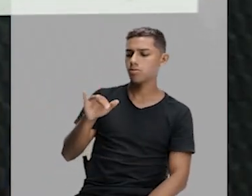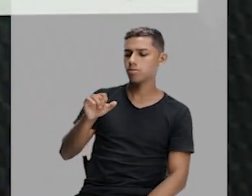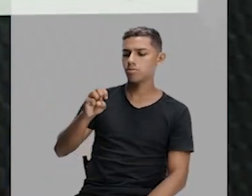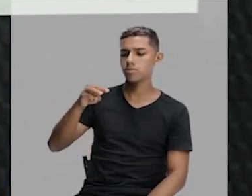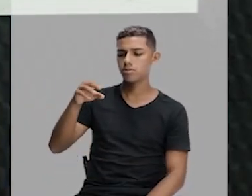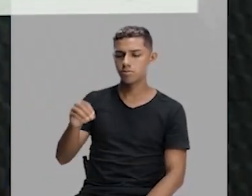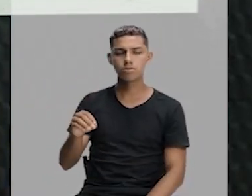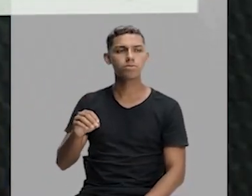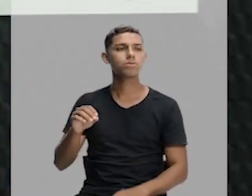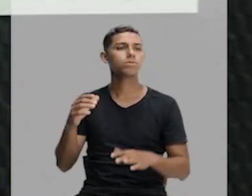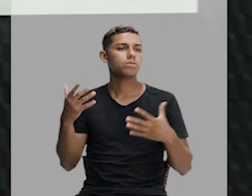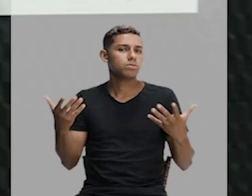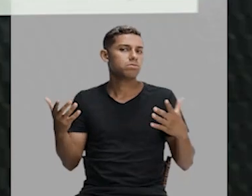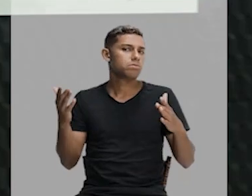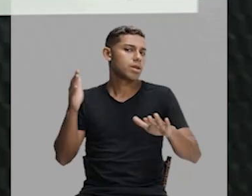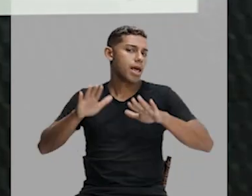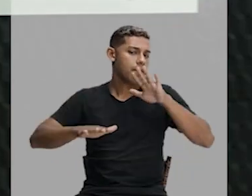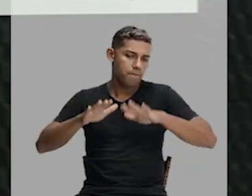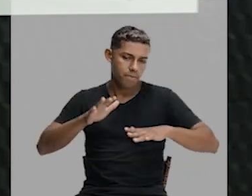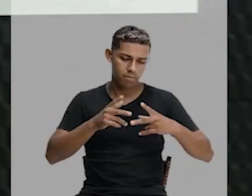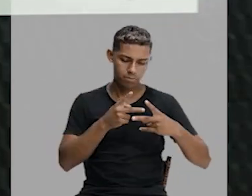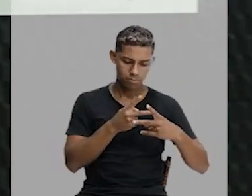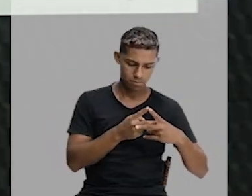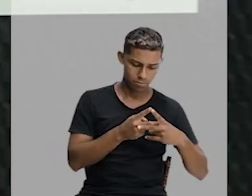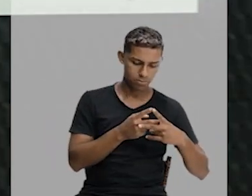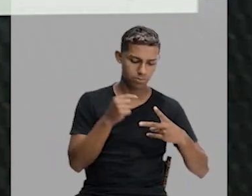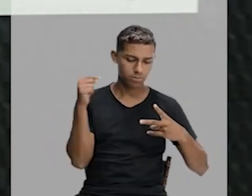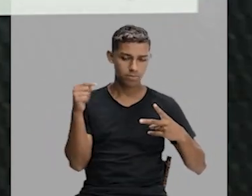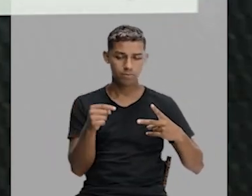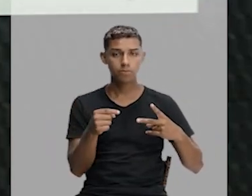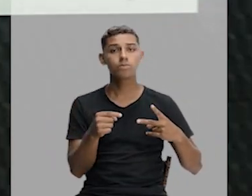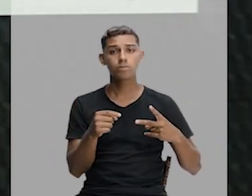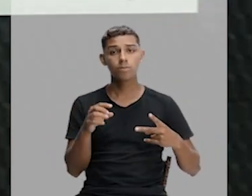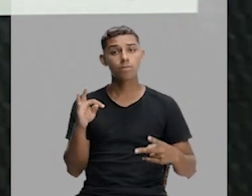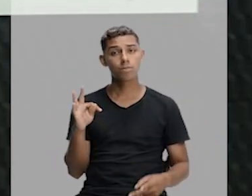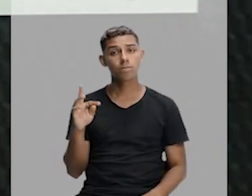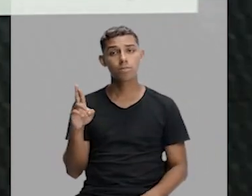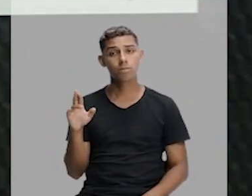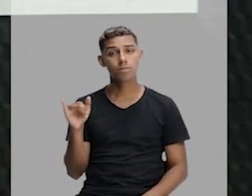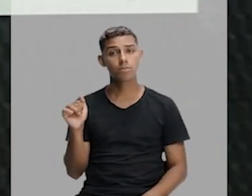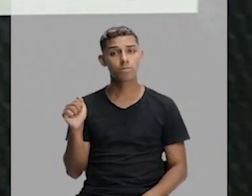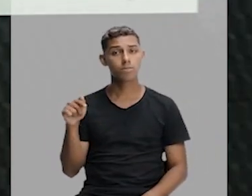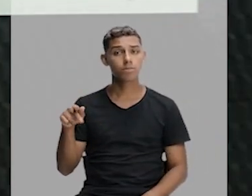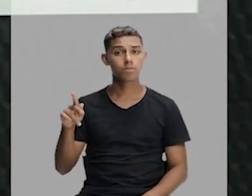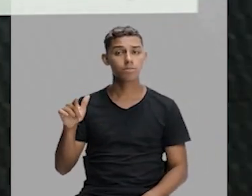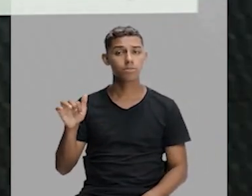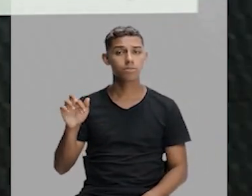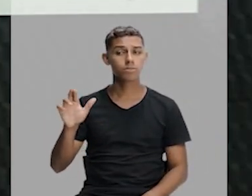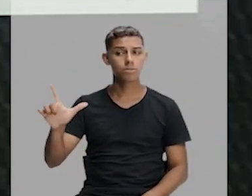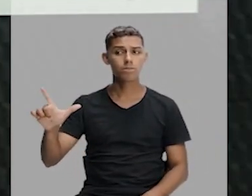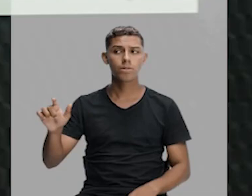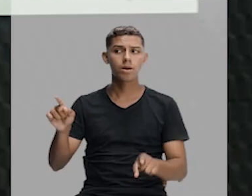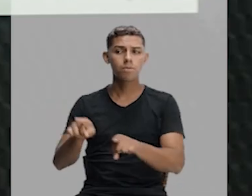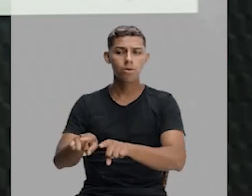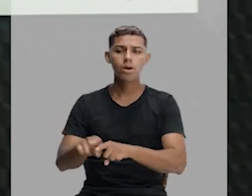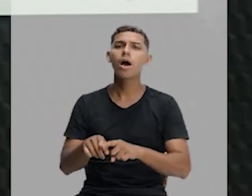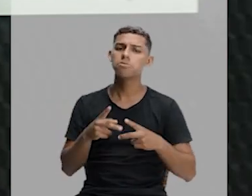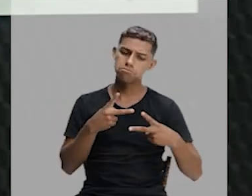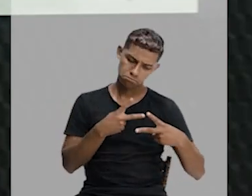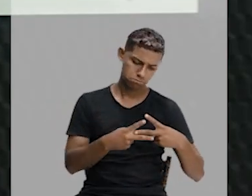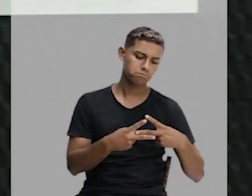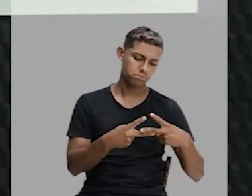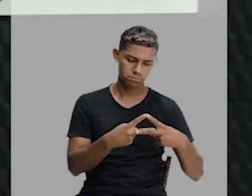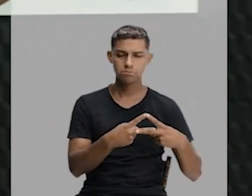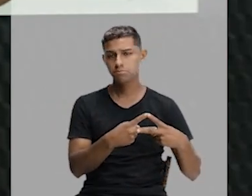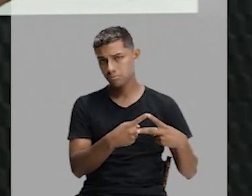prisma depende da base dele. Por exemplo, esse prisma aqui é um prisma triangular. Por que ele é um prisma triangular? Porque a base